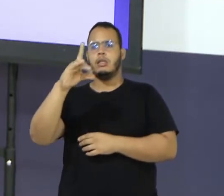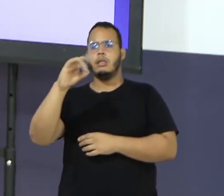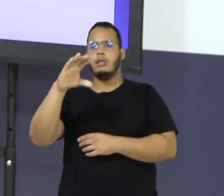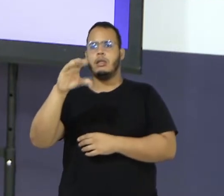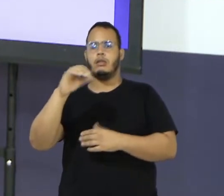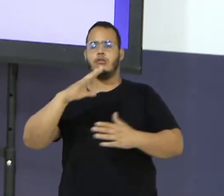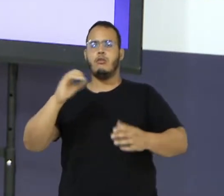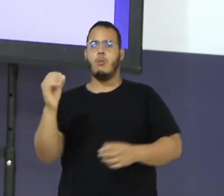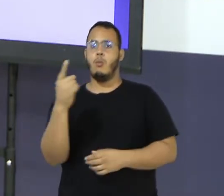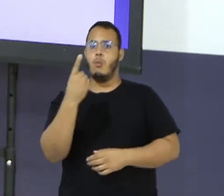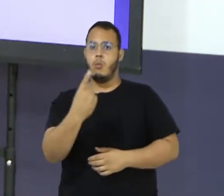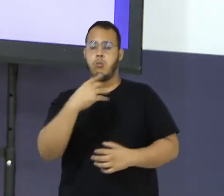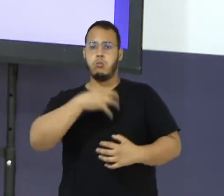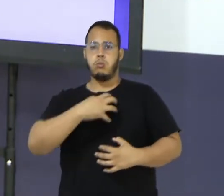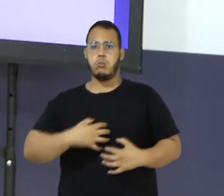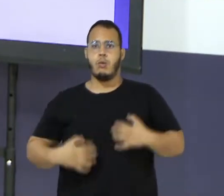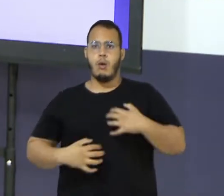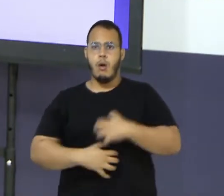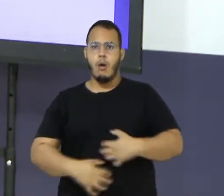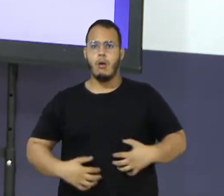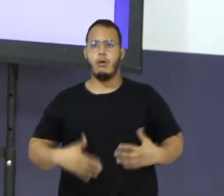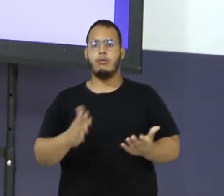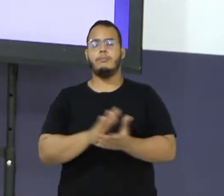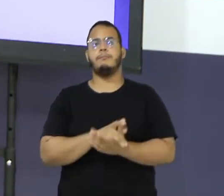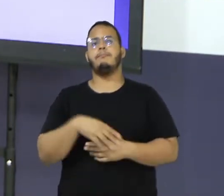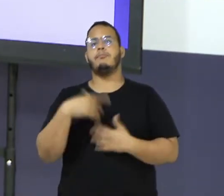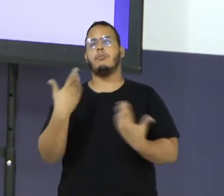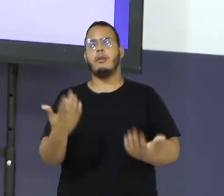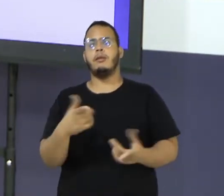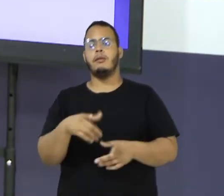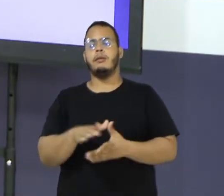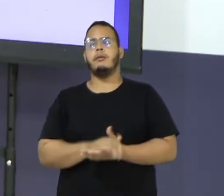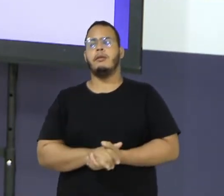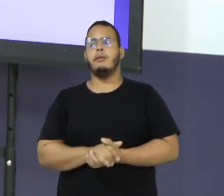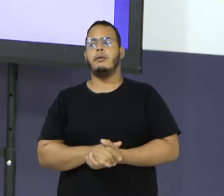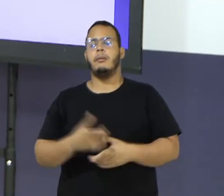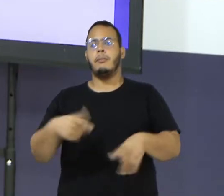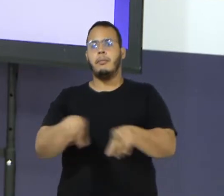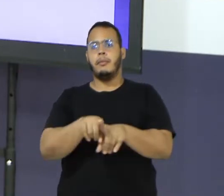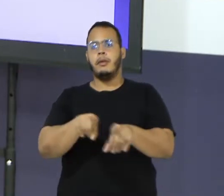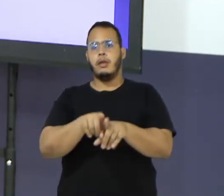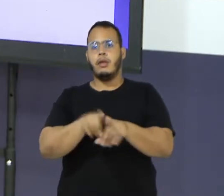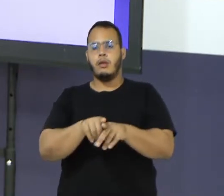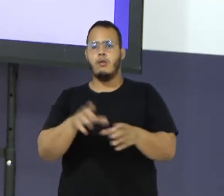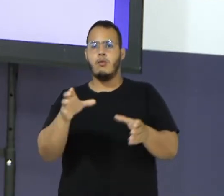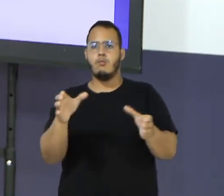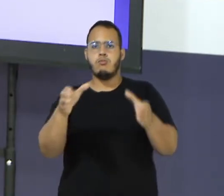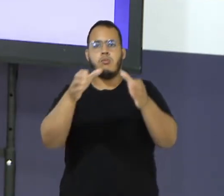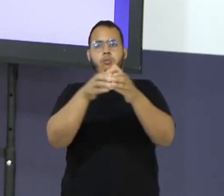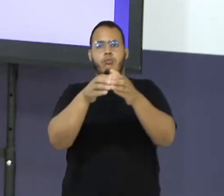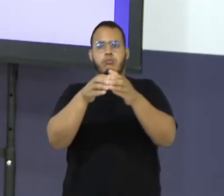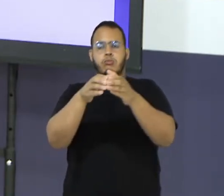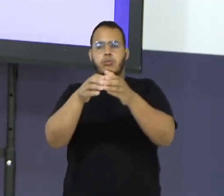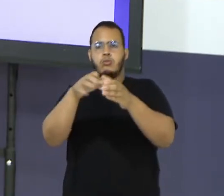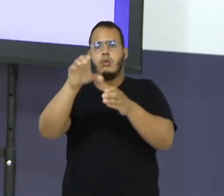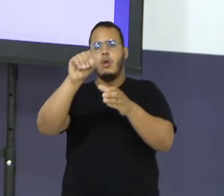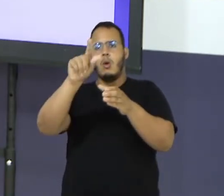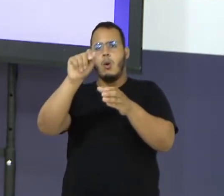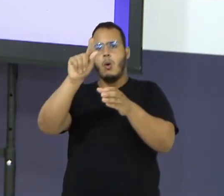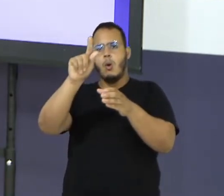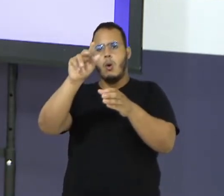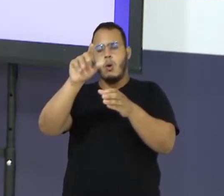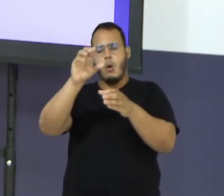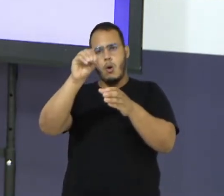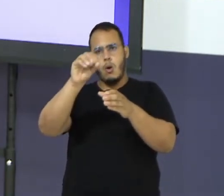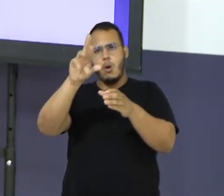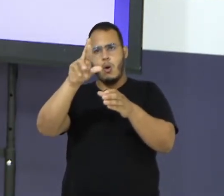juntos formam um órgão. E também que um conjunto de órgãos a gente vai ter um sistema, certo?